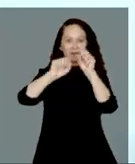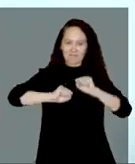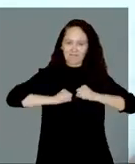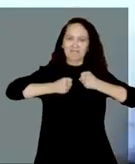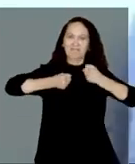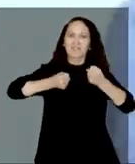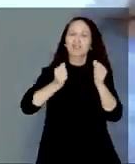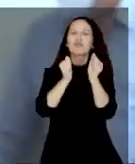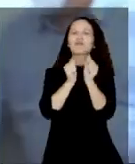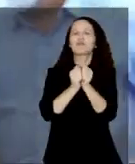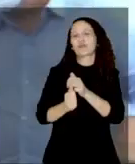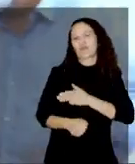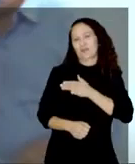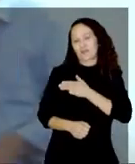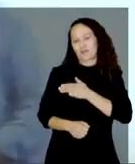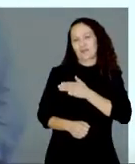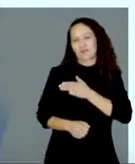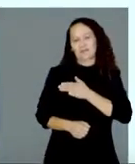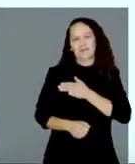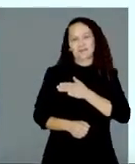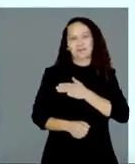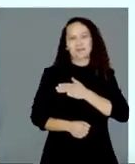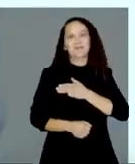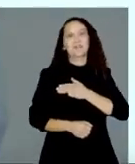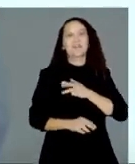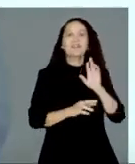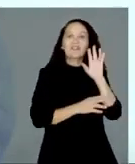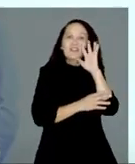esse momento de luta,